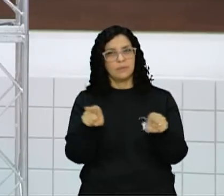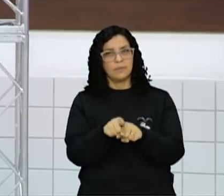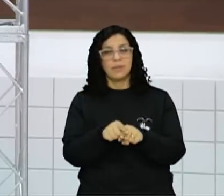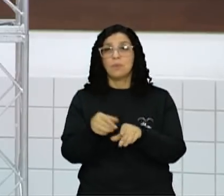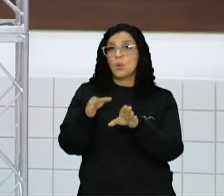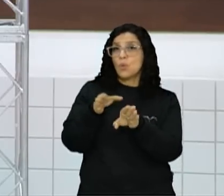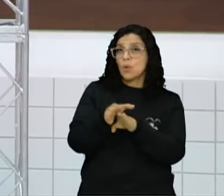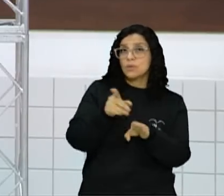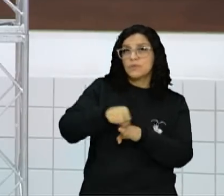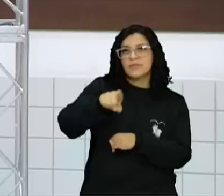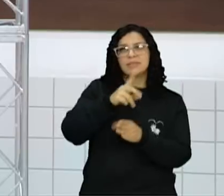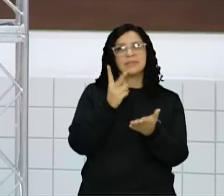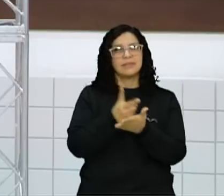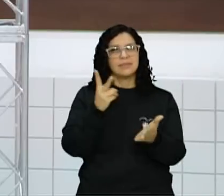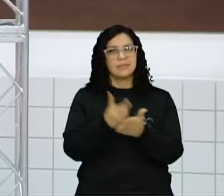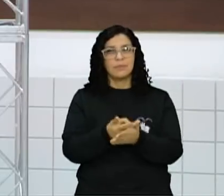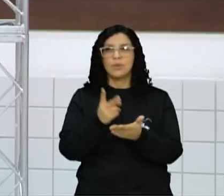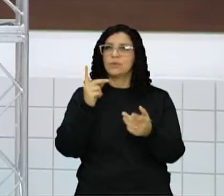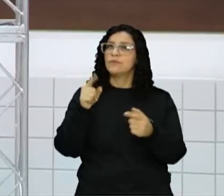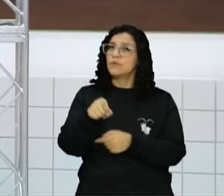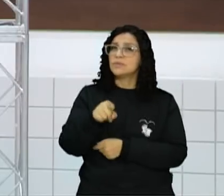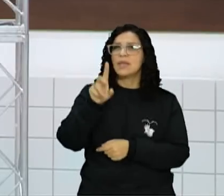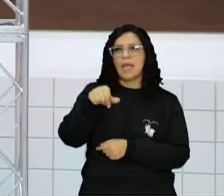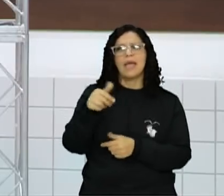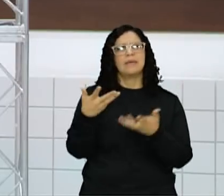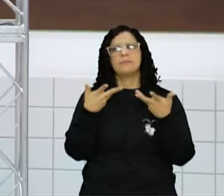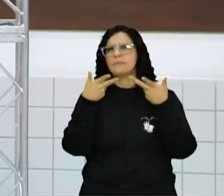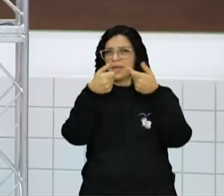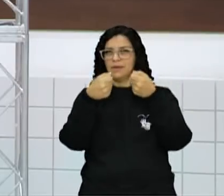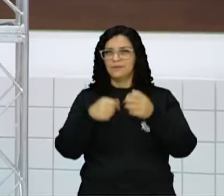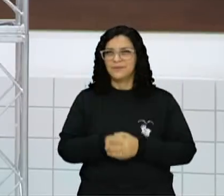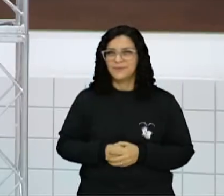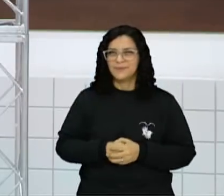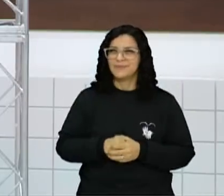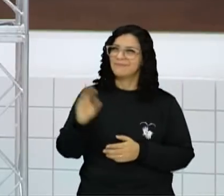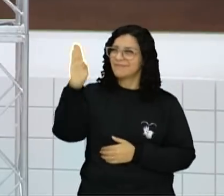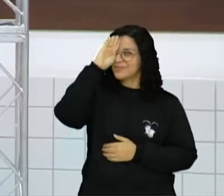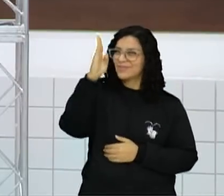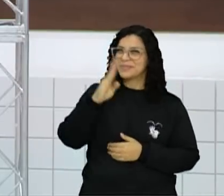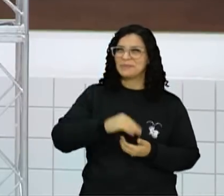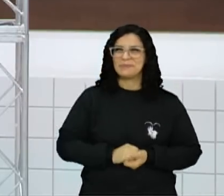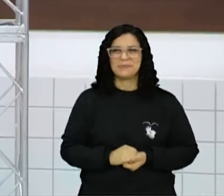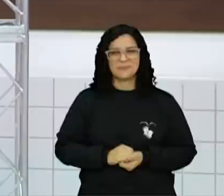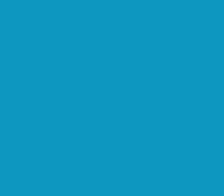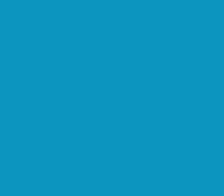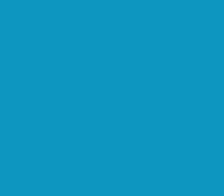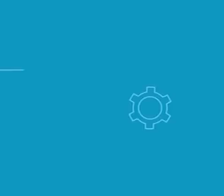o meu conselho para você é sempre o mesmo. Você é extraordinário. Até a próxima!